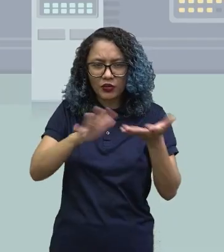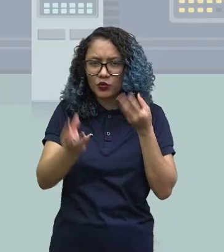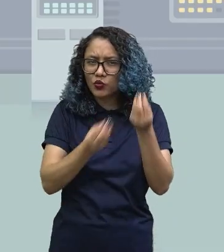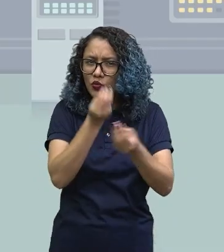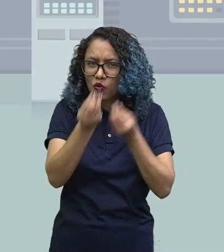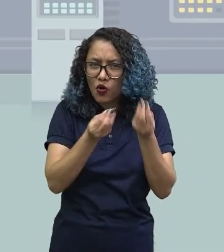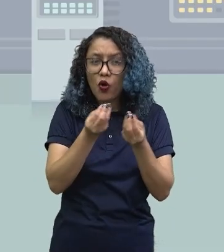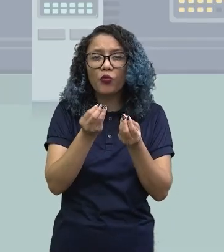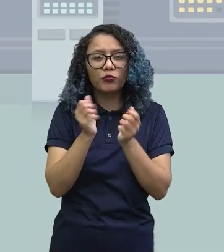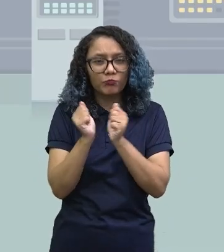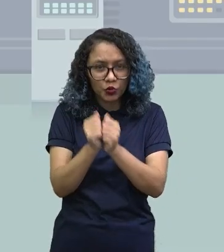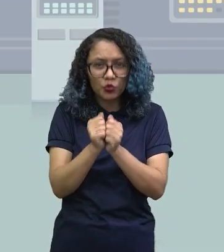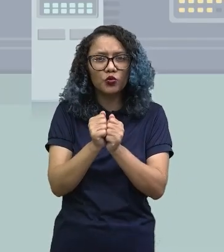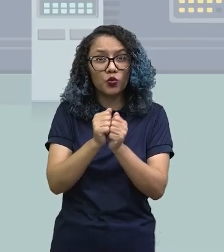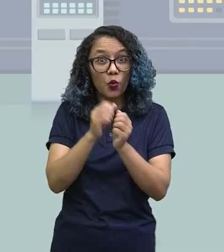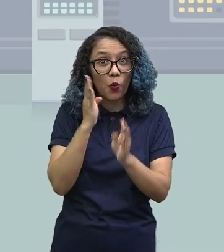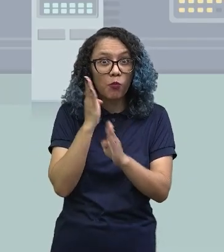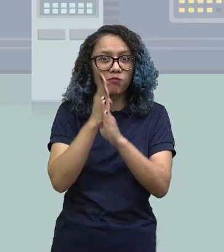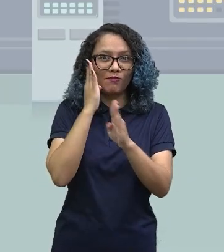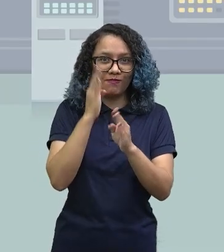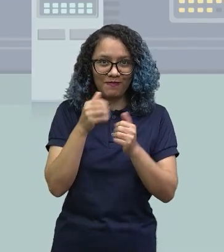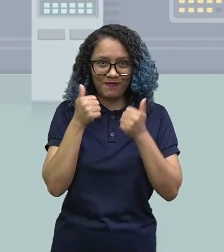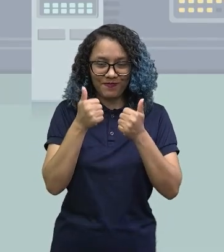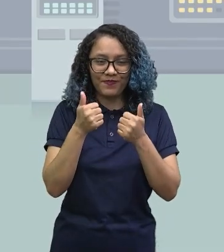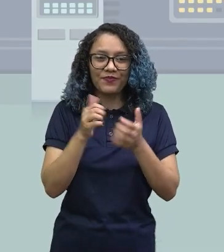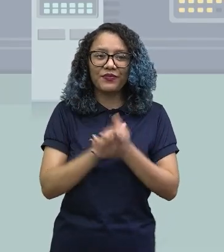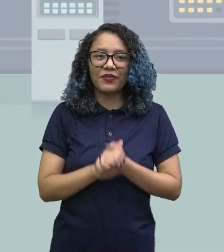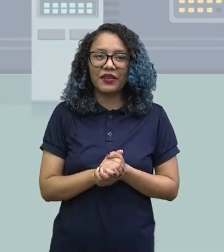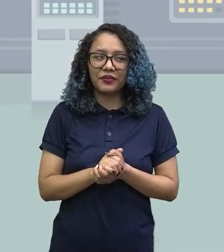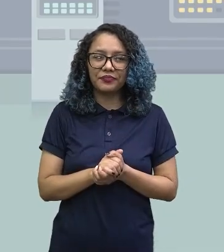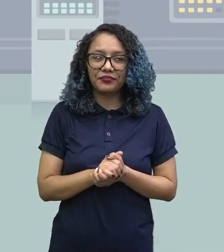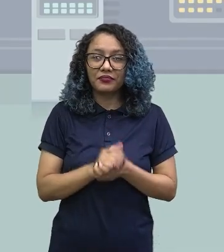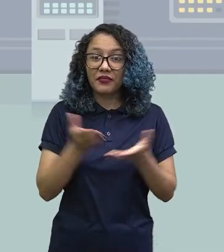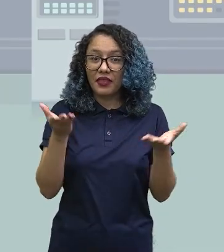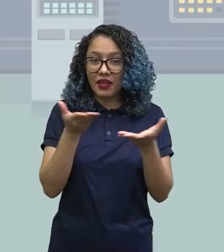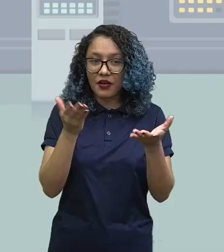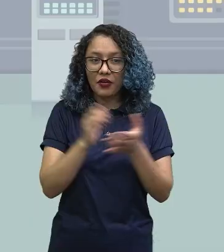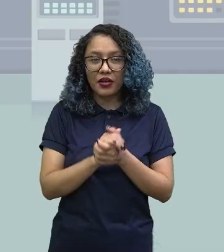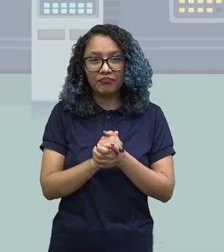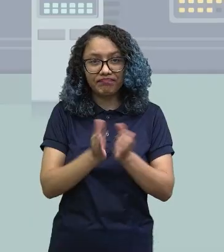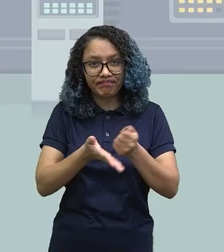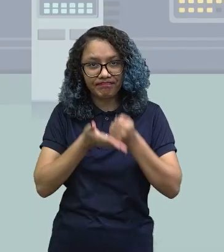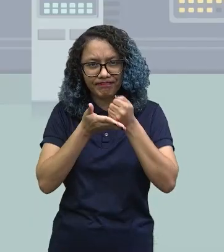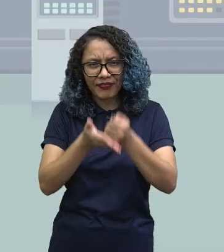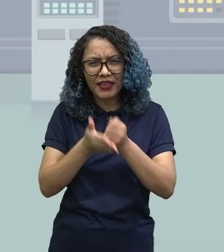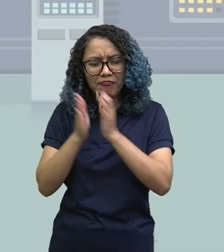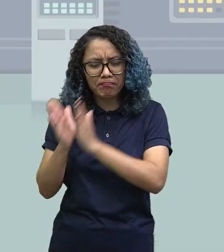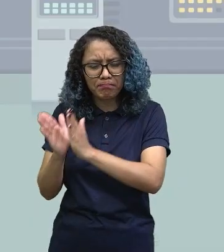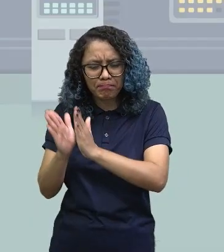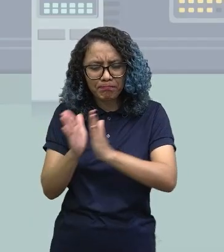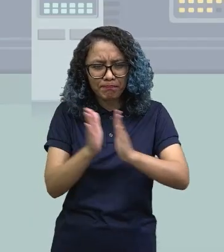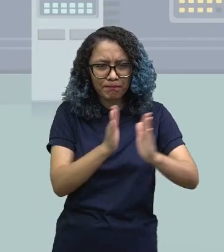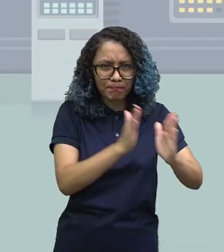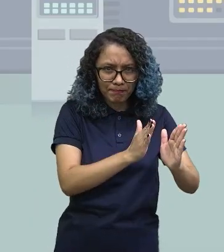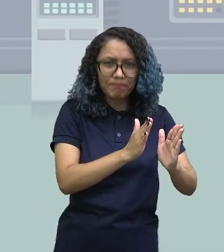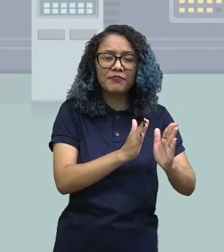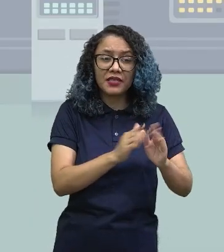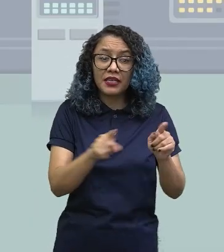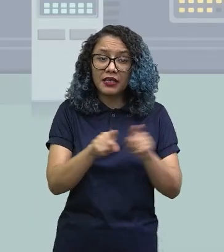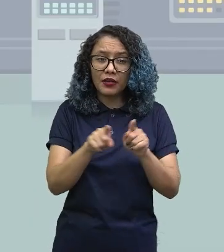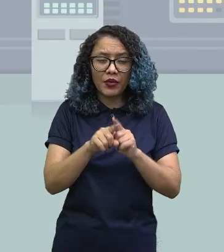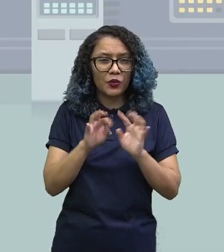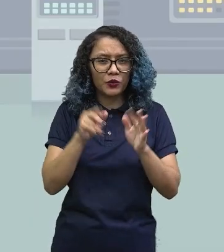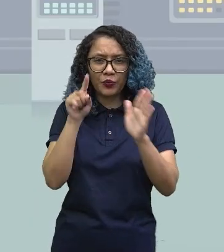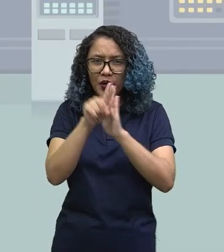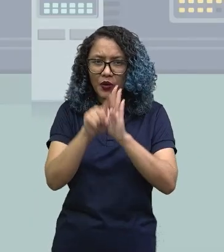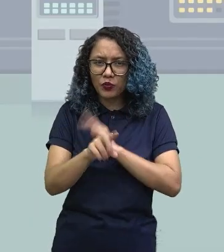seus mistérios. Eu estou aqui para apoiá-los em cada etapa, responder a